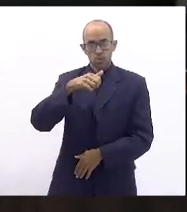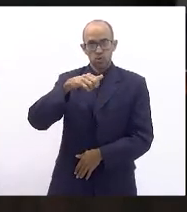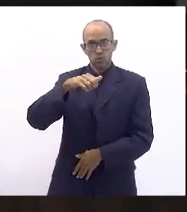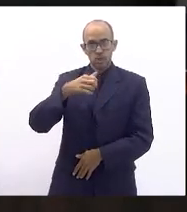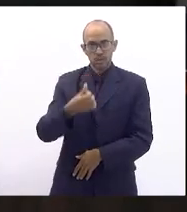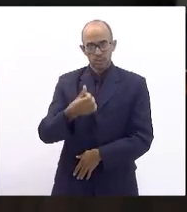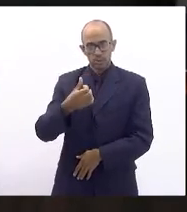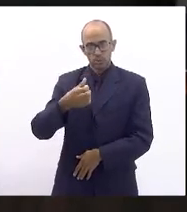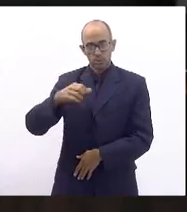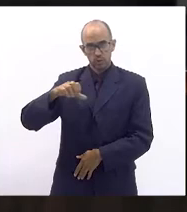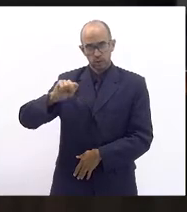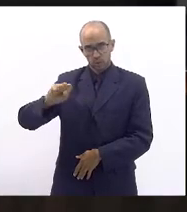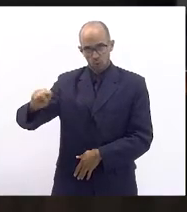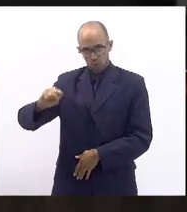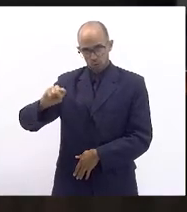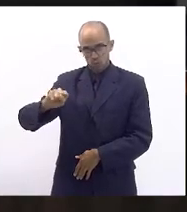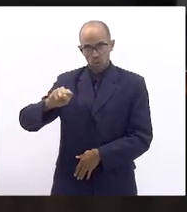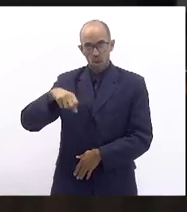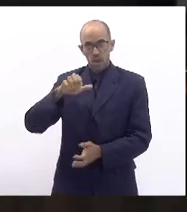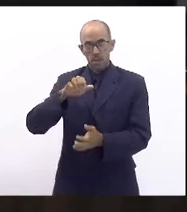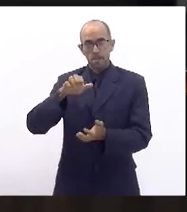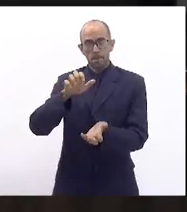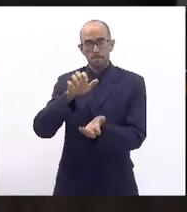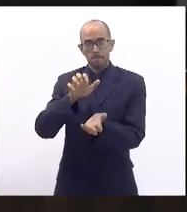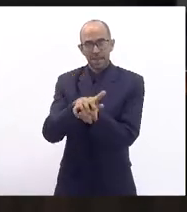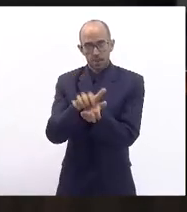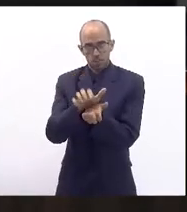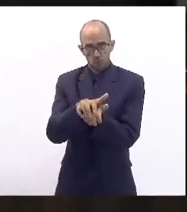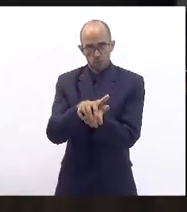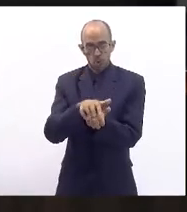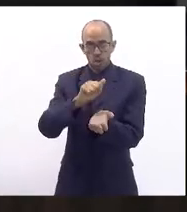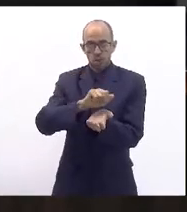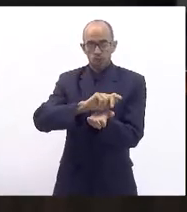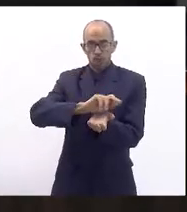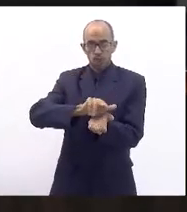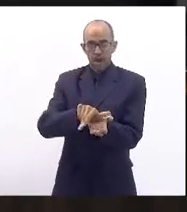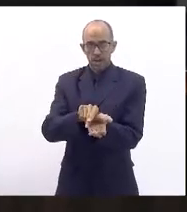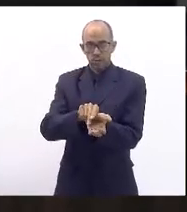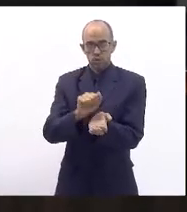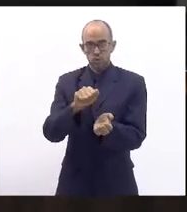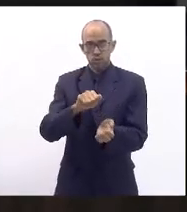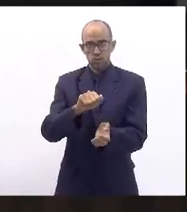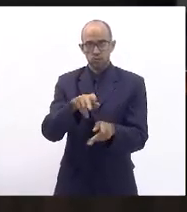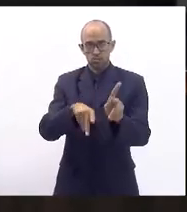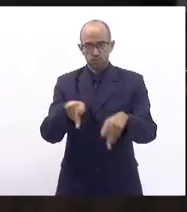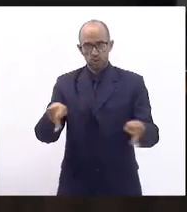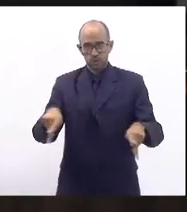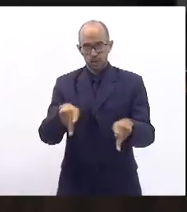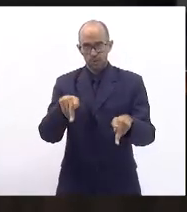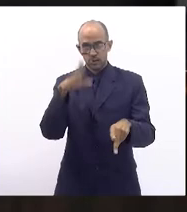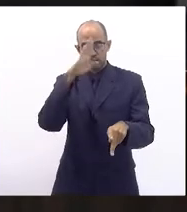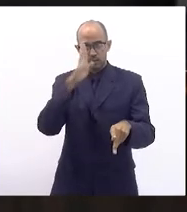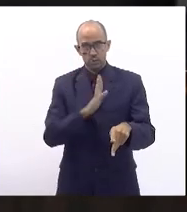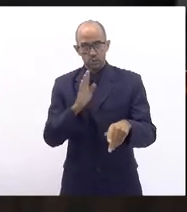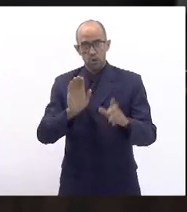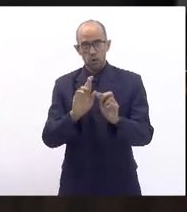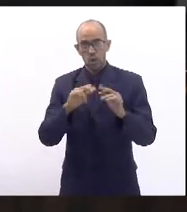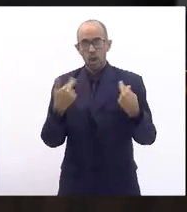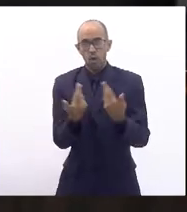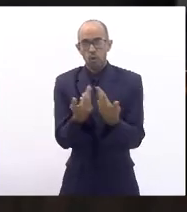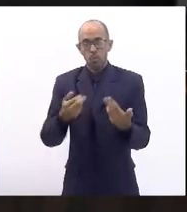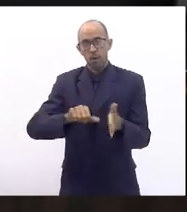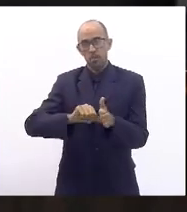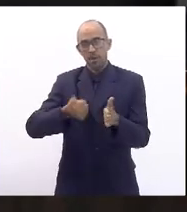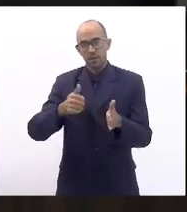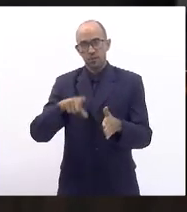Pernambuco um grupo de brasileiros de diferentes etnias mas com o mesmo sentido patriótico se reuniu pela primeira vez